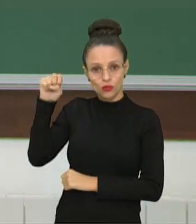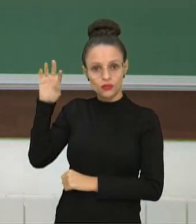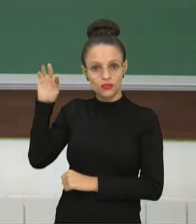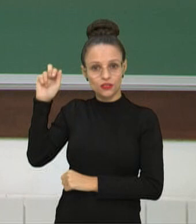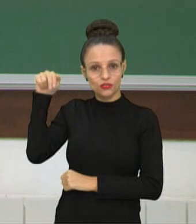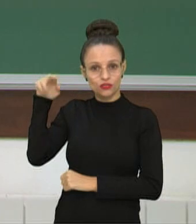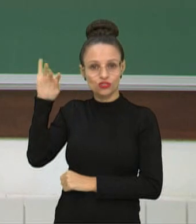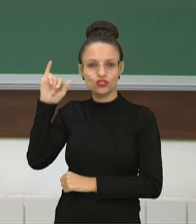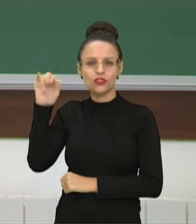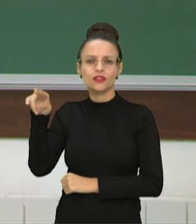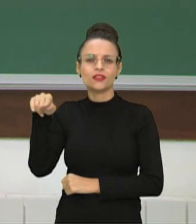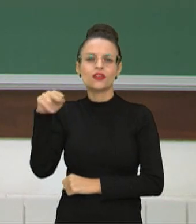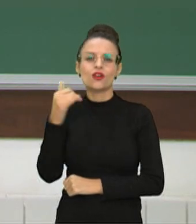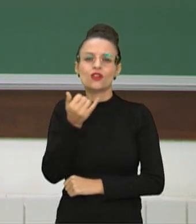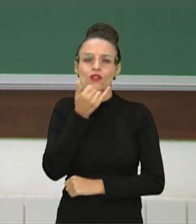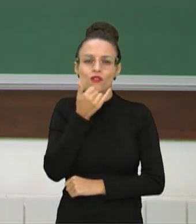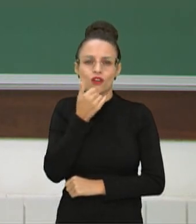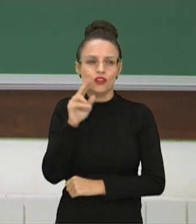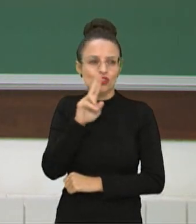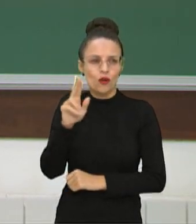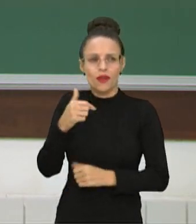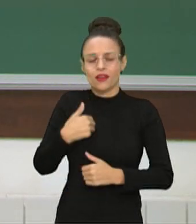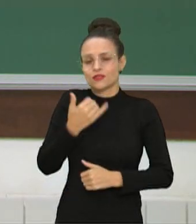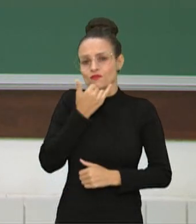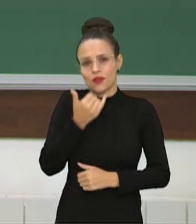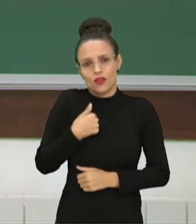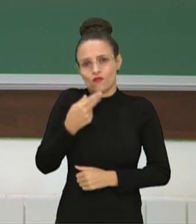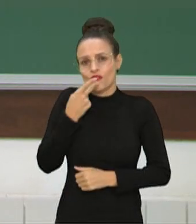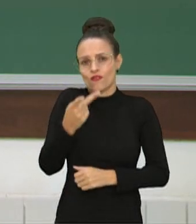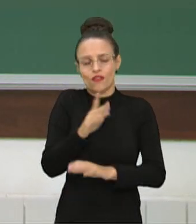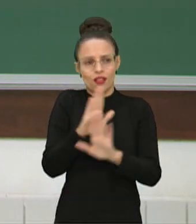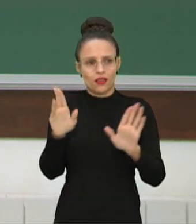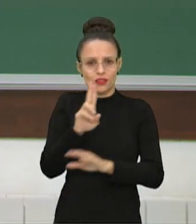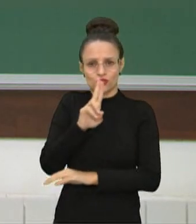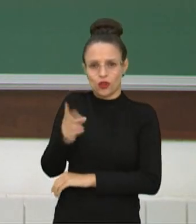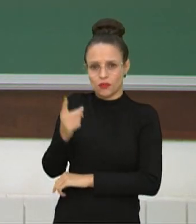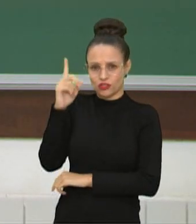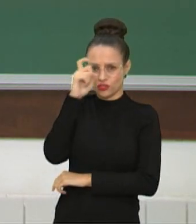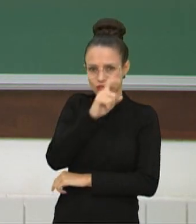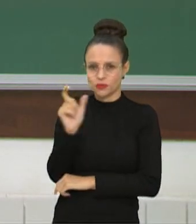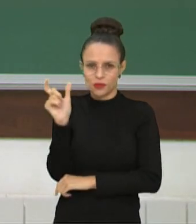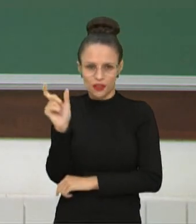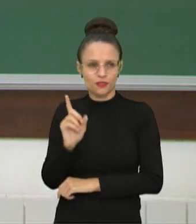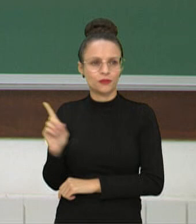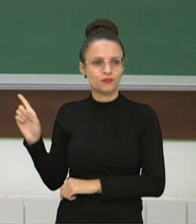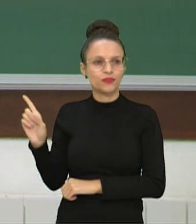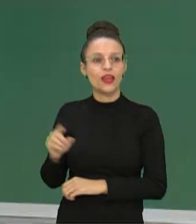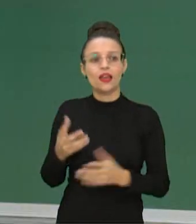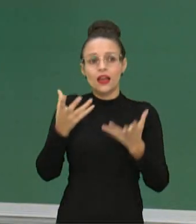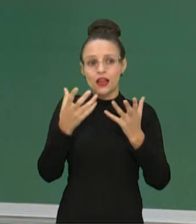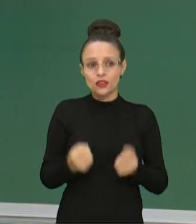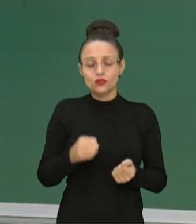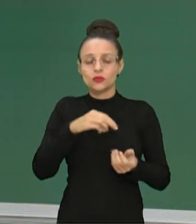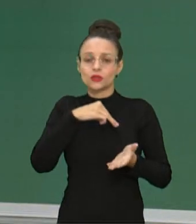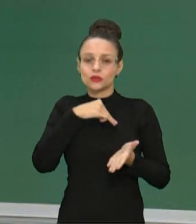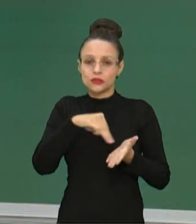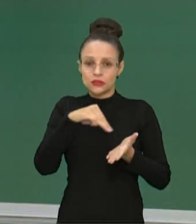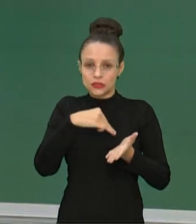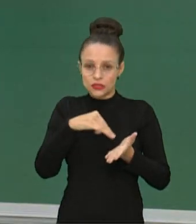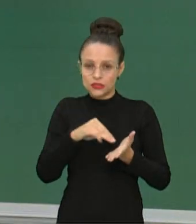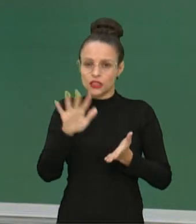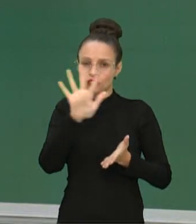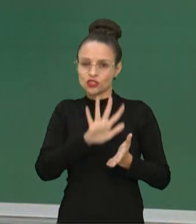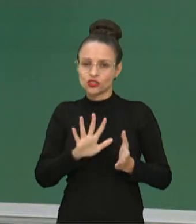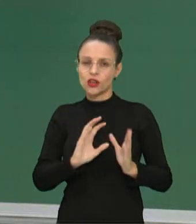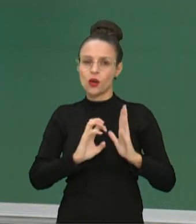nome eu vou me abster de pronunciar, tá bom? Entra Gorbachev, assumiu a Secretaria-Geral do Partido